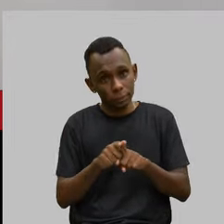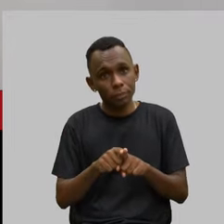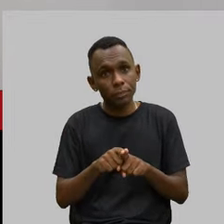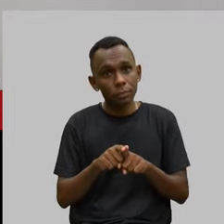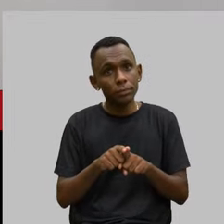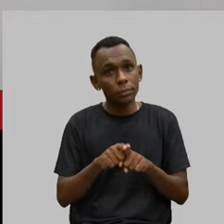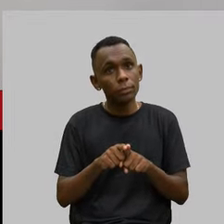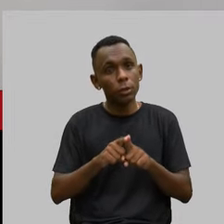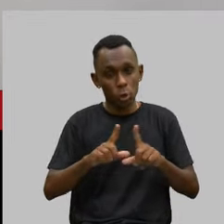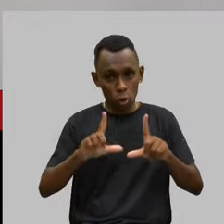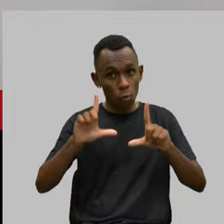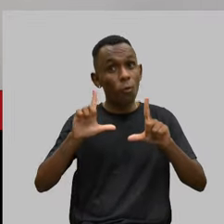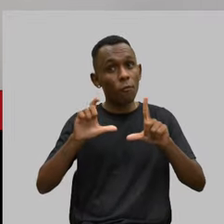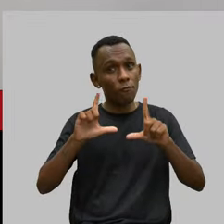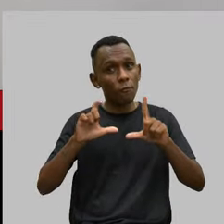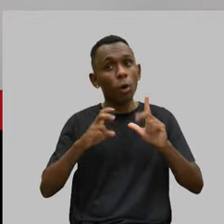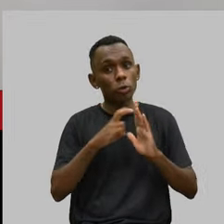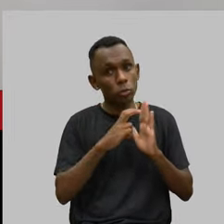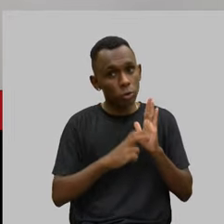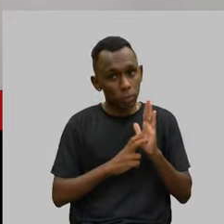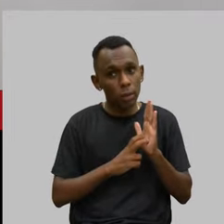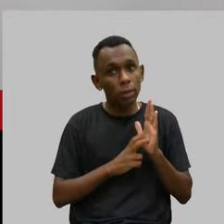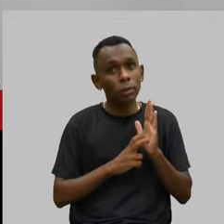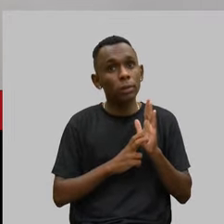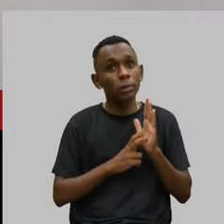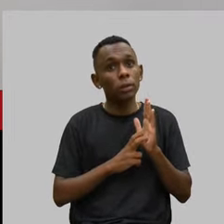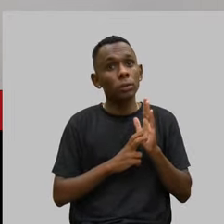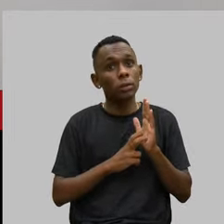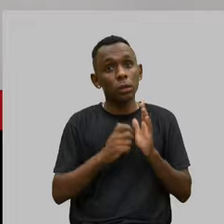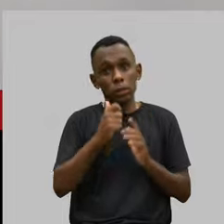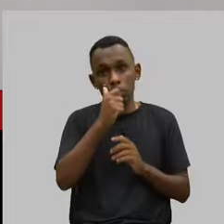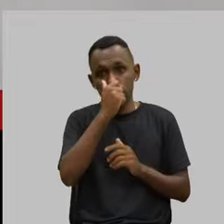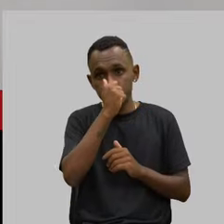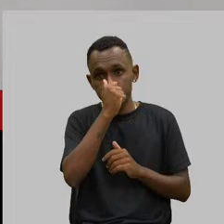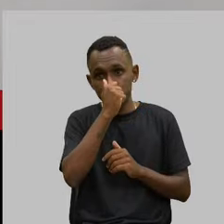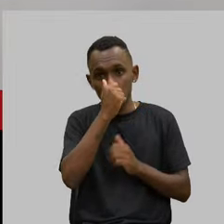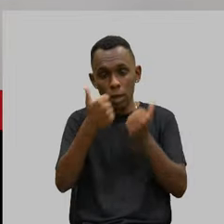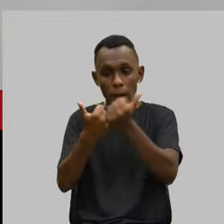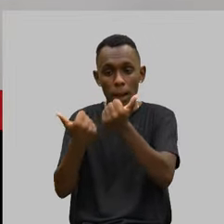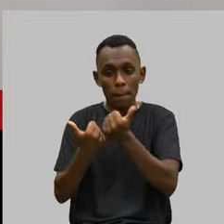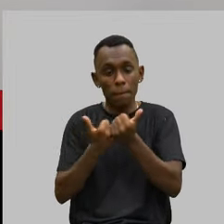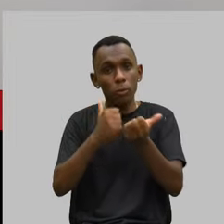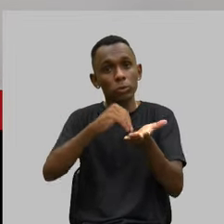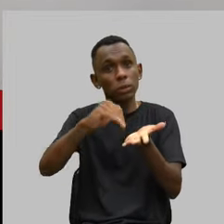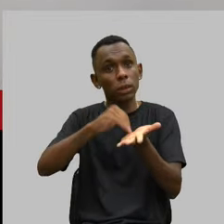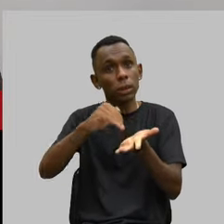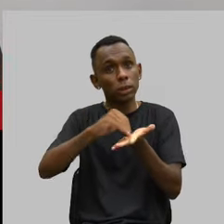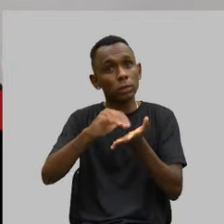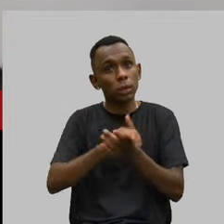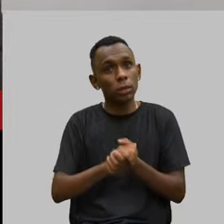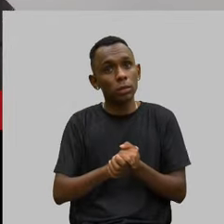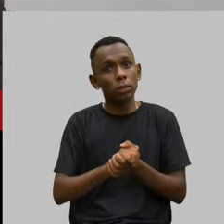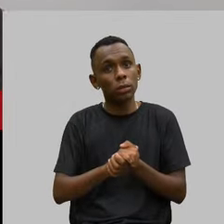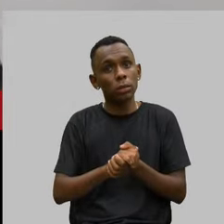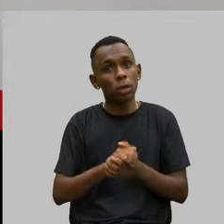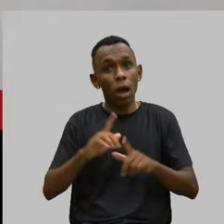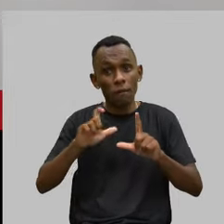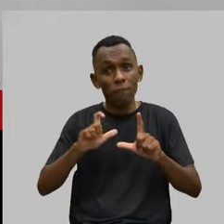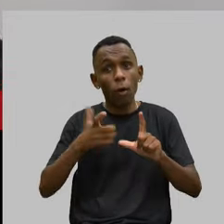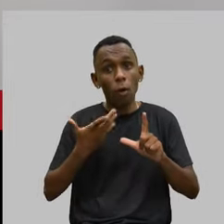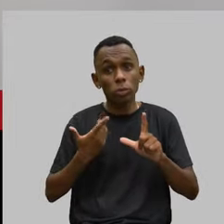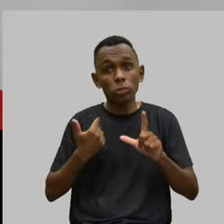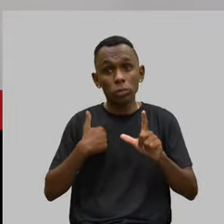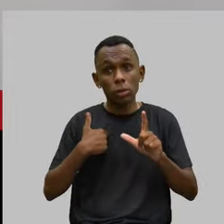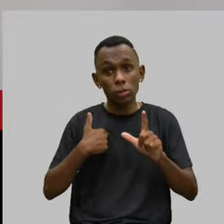eu tirei a foto pela manhã aquilo ali estava entupido de assessores de secretários estava entupido a foto tá aqui no meu celular eu fiz